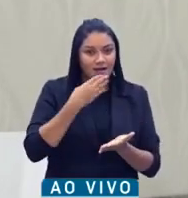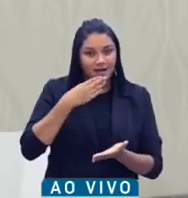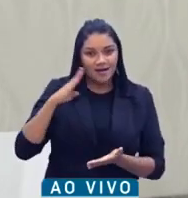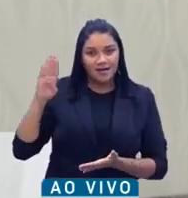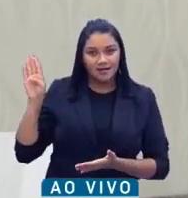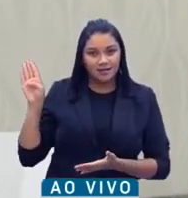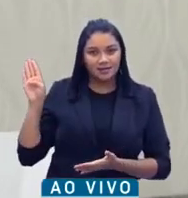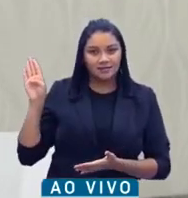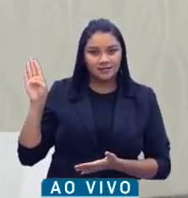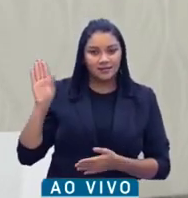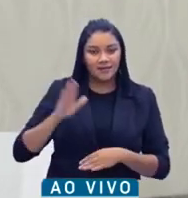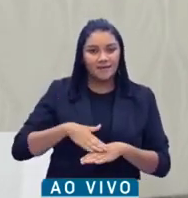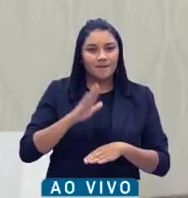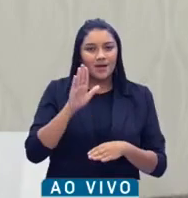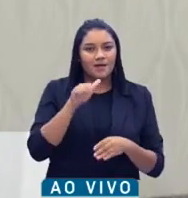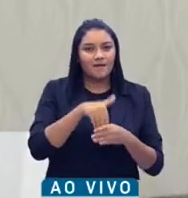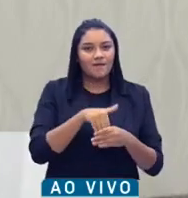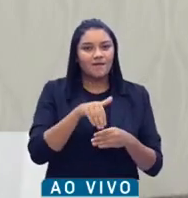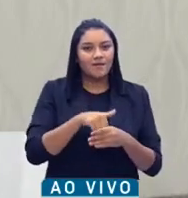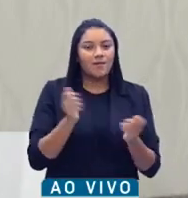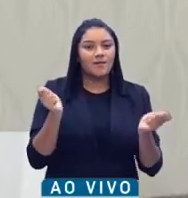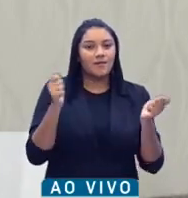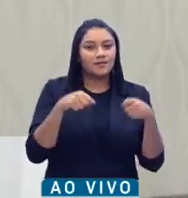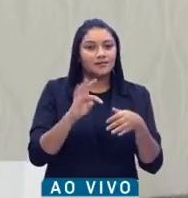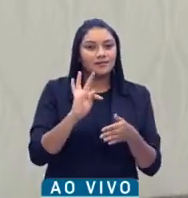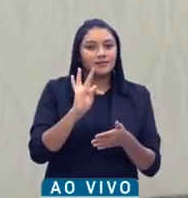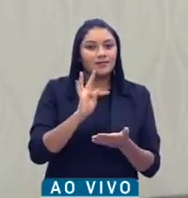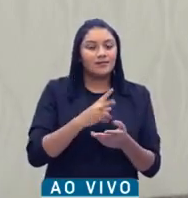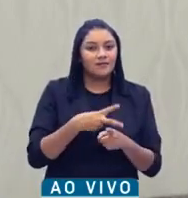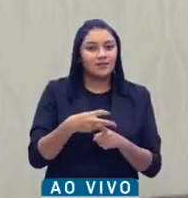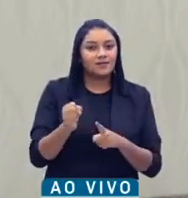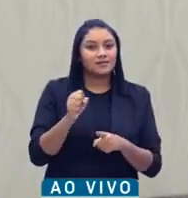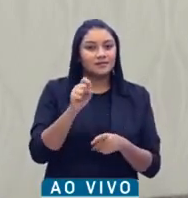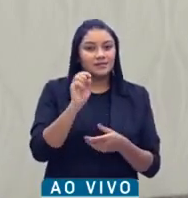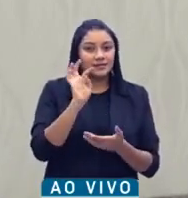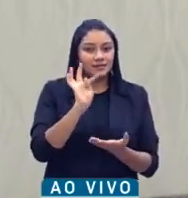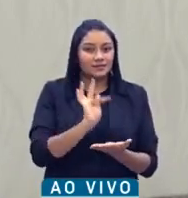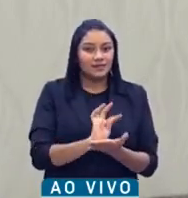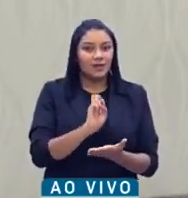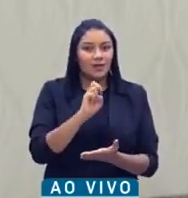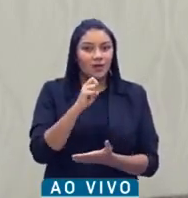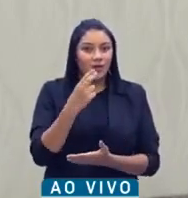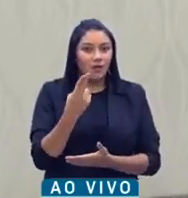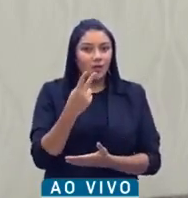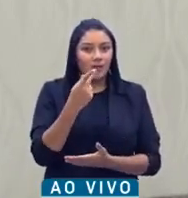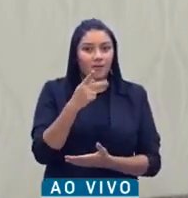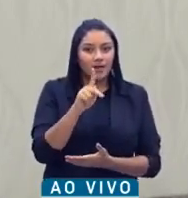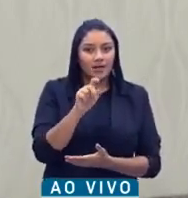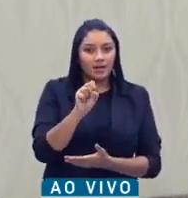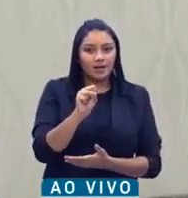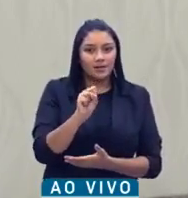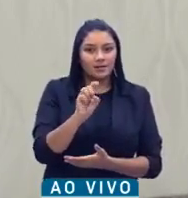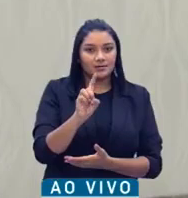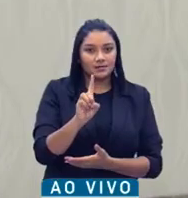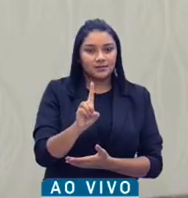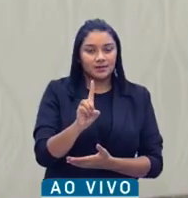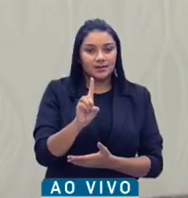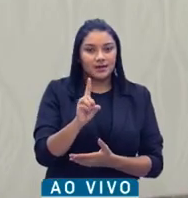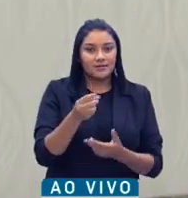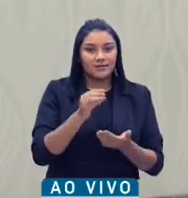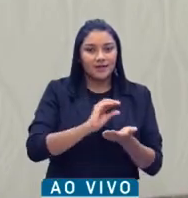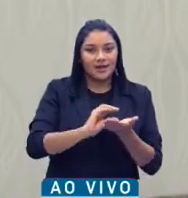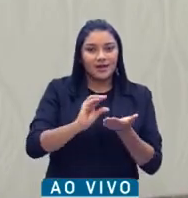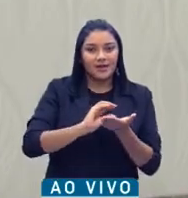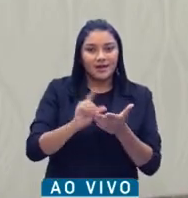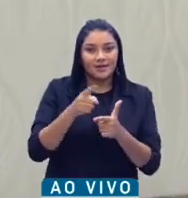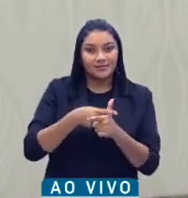com mais chances de se eleger em Teresina, ou o PSD vai dividir de forma igualitária